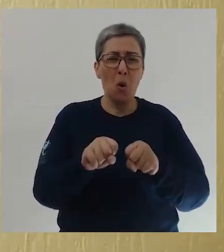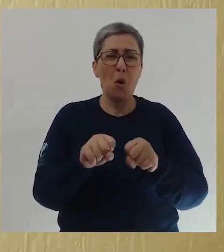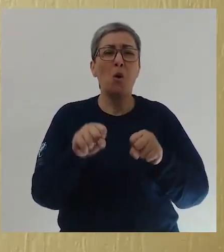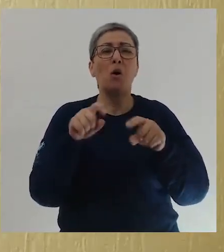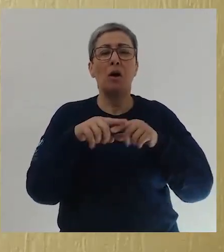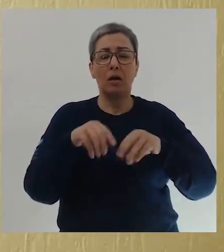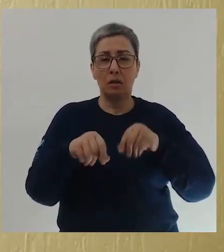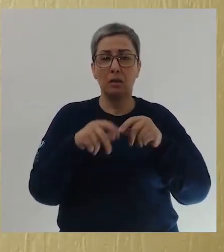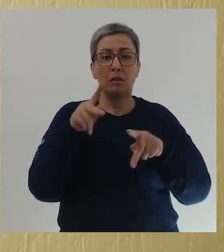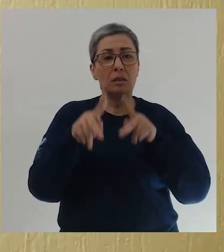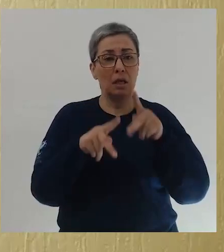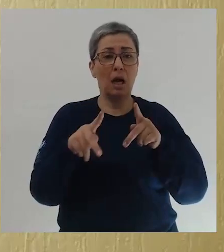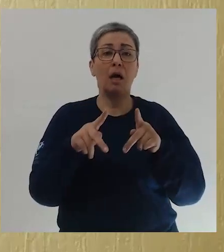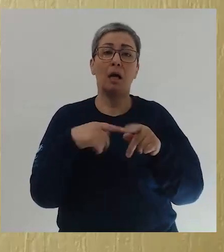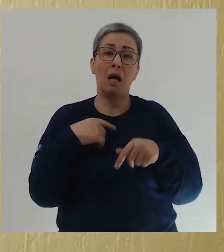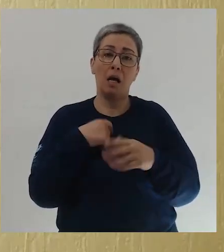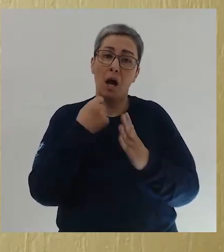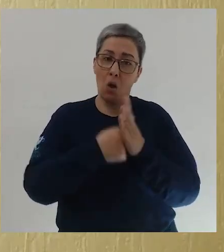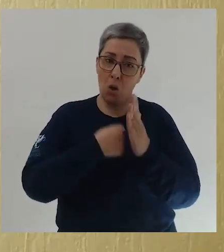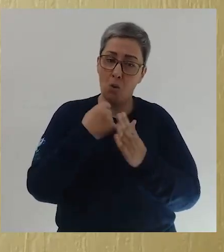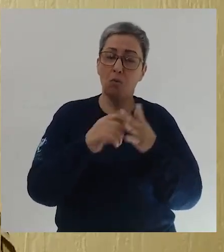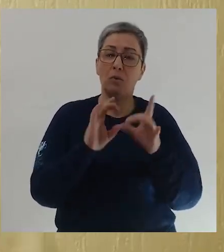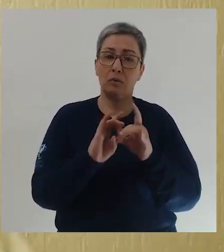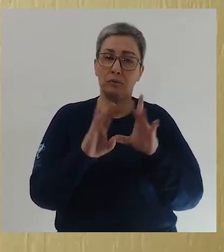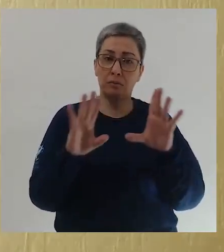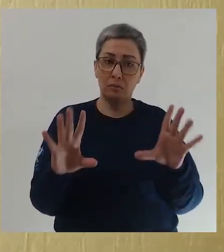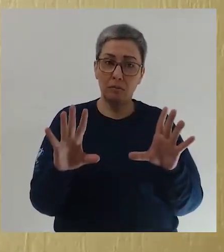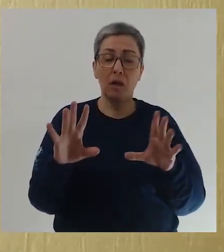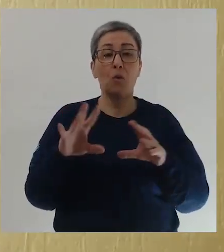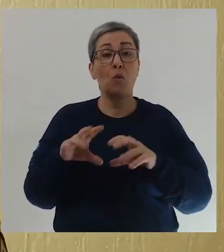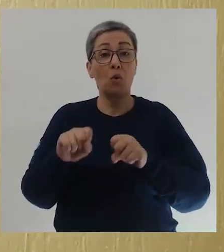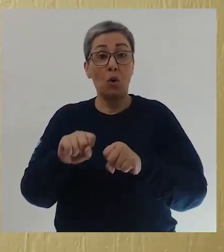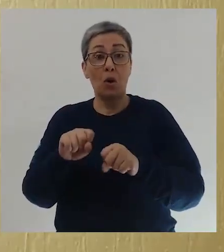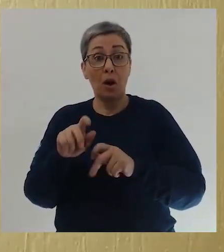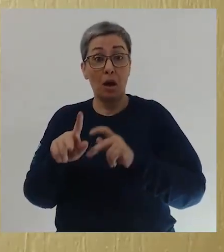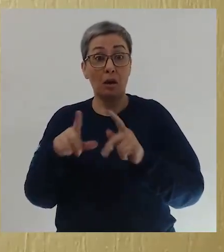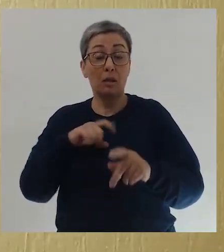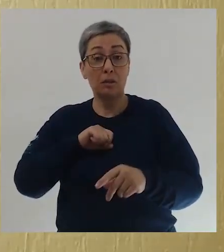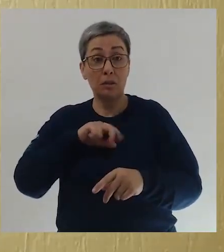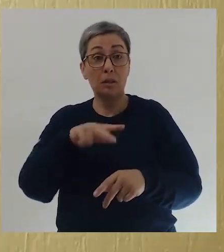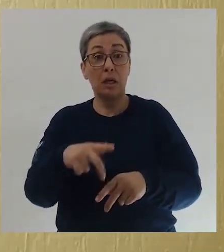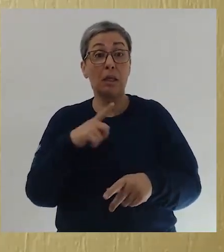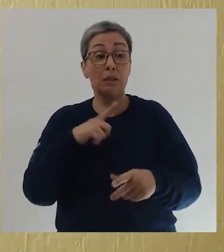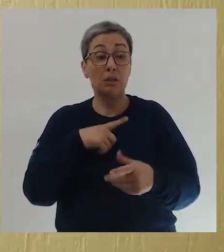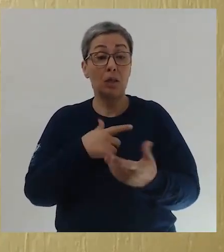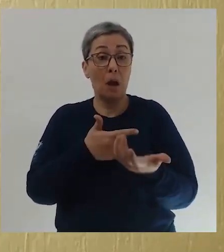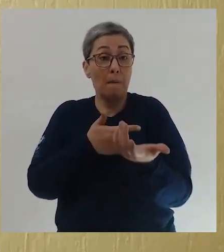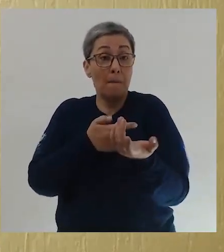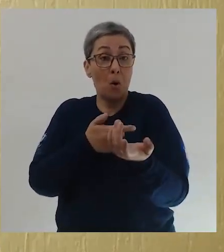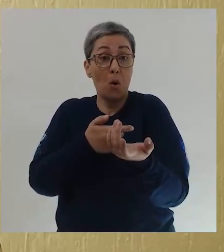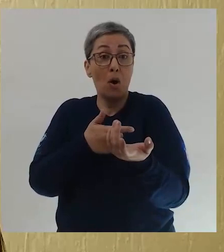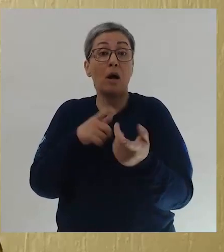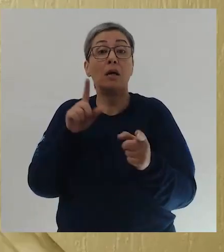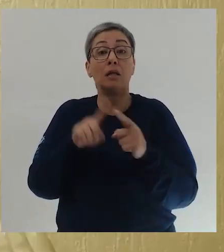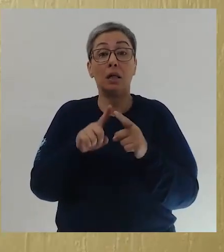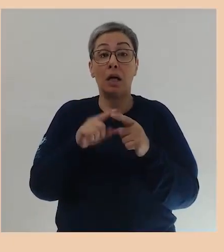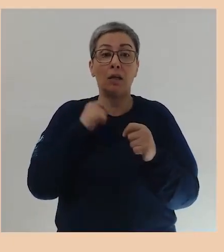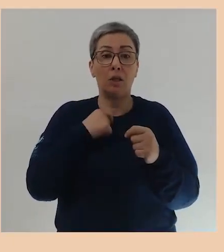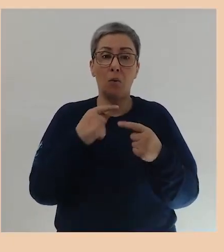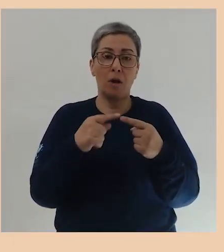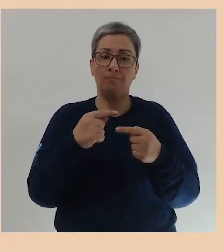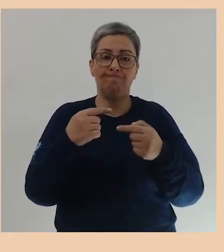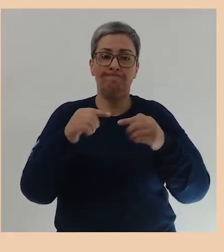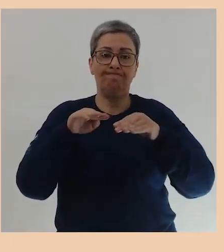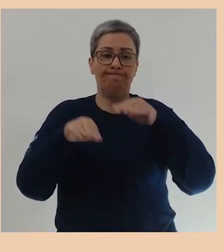terras indígenas e na luta pela liberdade. Os colonizadores, então, naquela época, já contavam com o poder de fogo, então acabava sendo